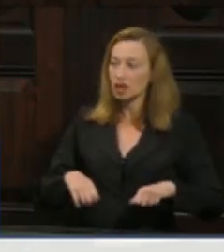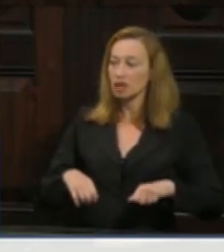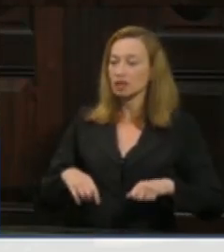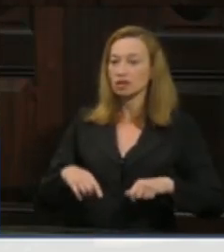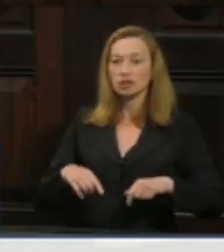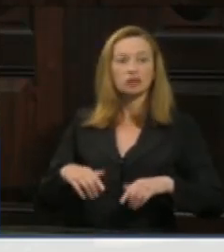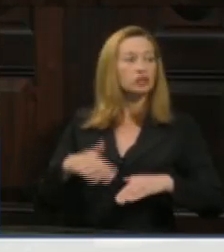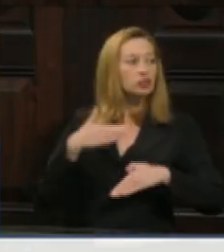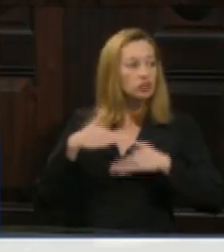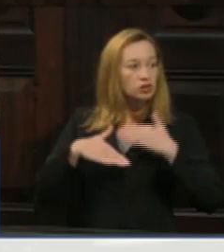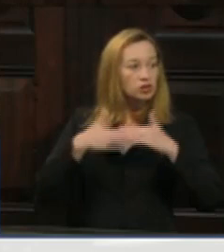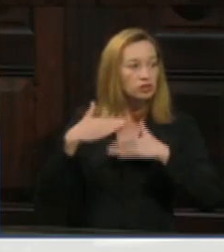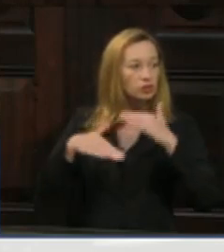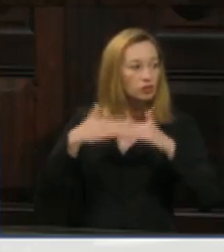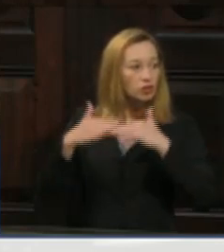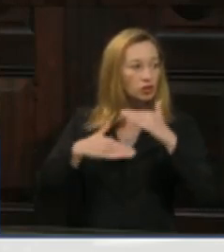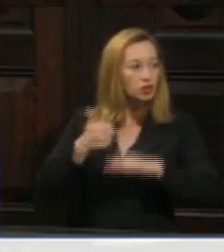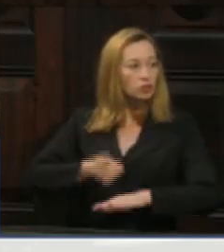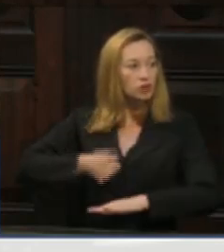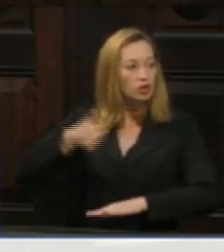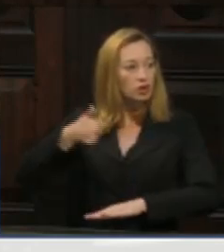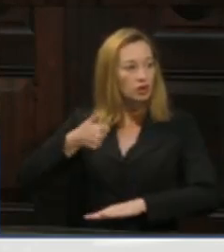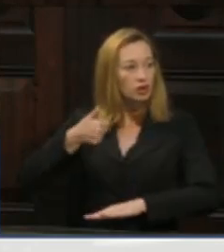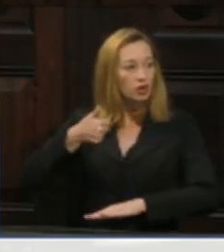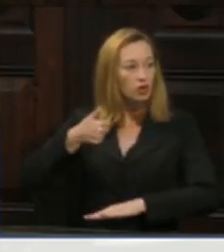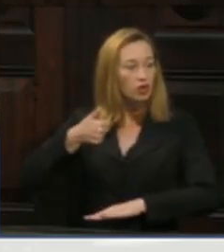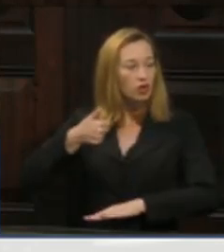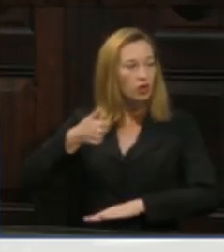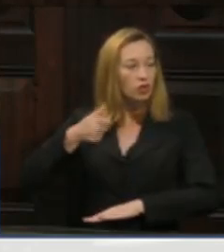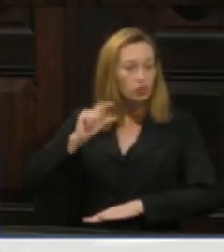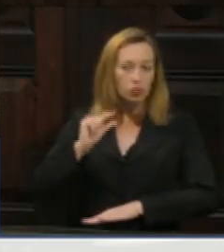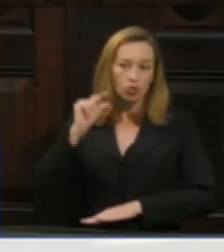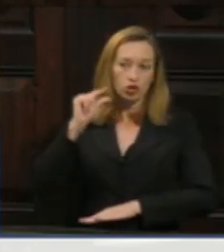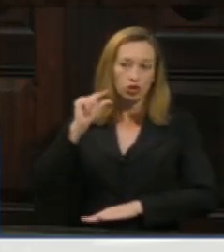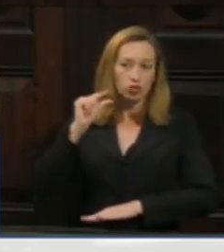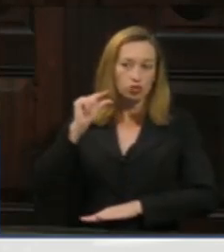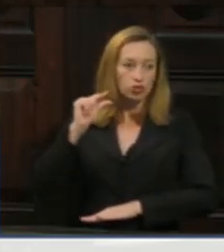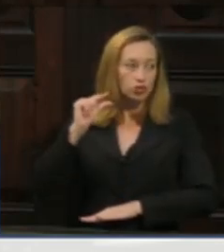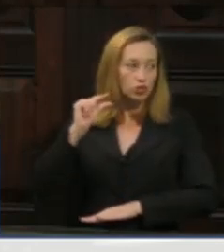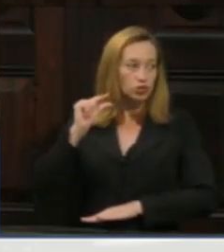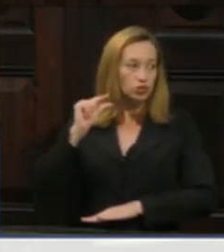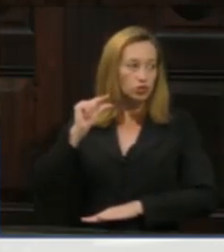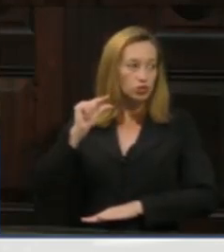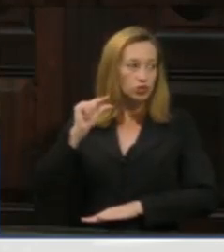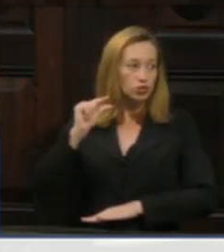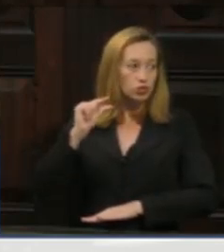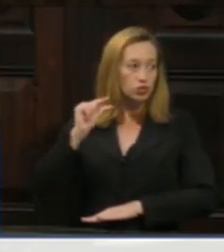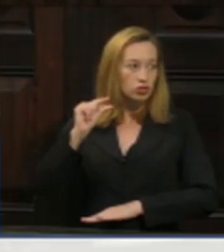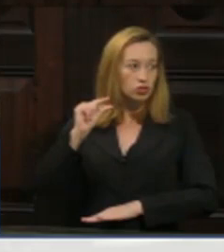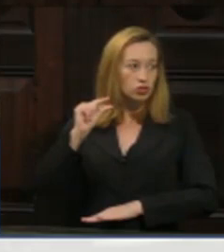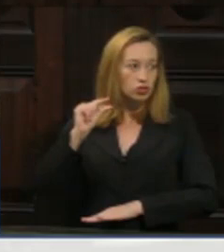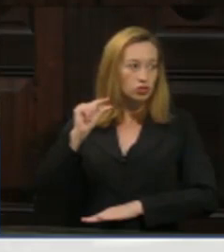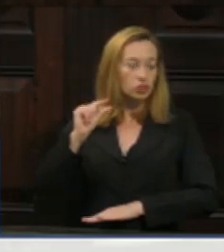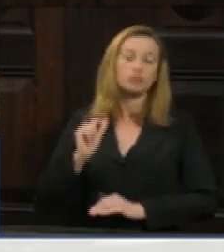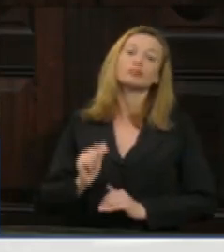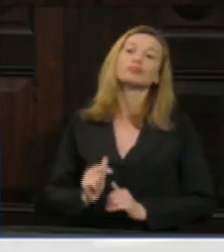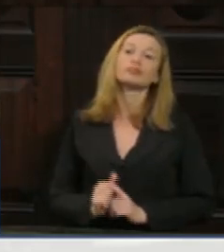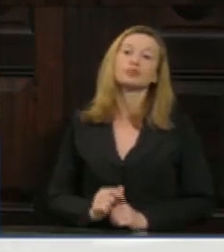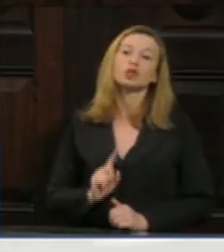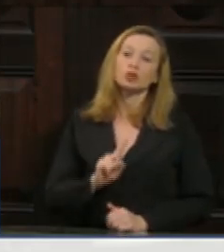a futura arrecadação do ICMS e, com base nos dados atuais da receita e